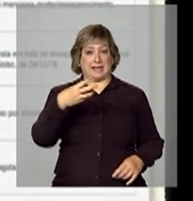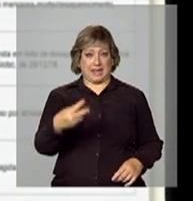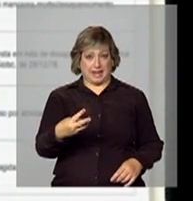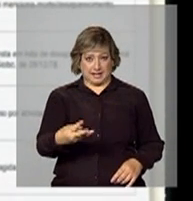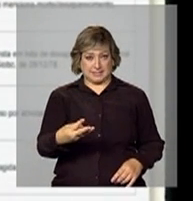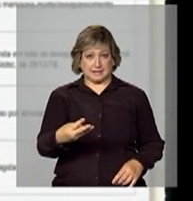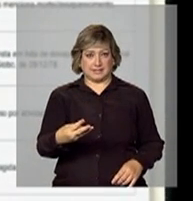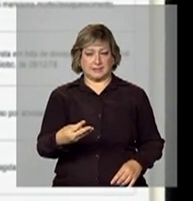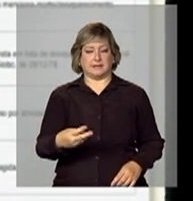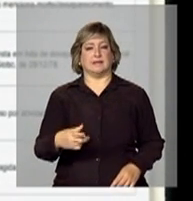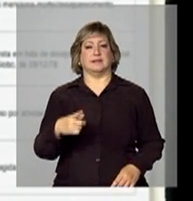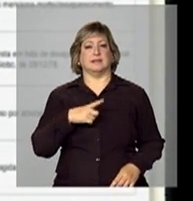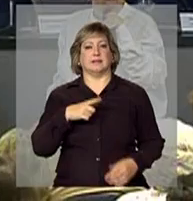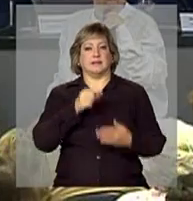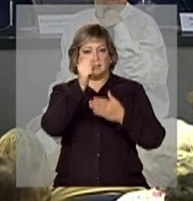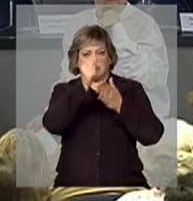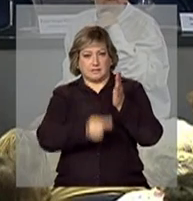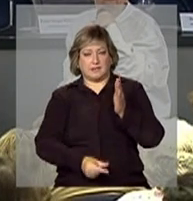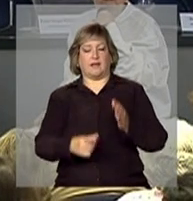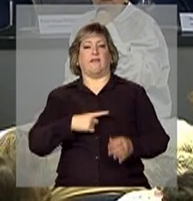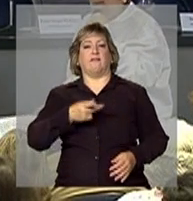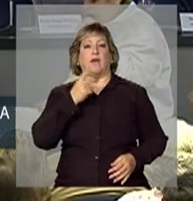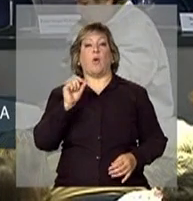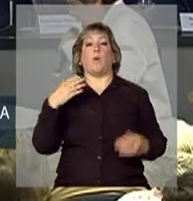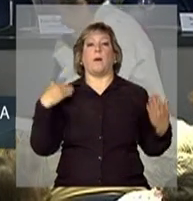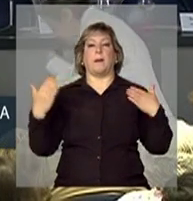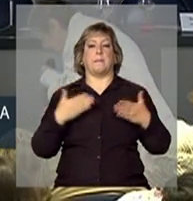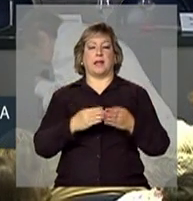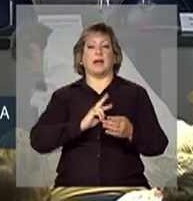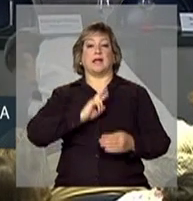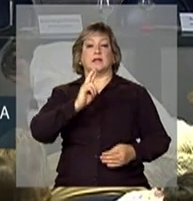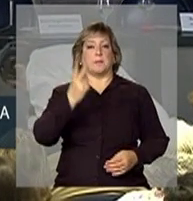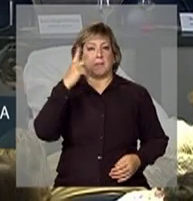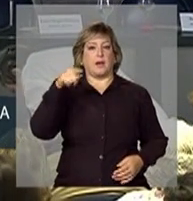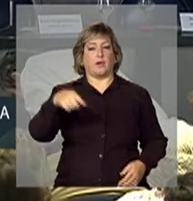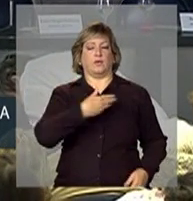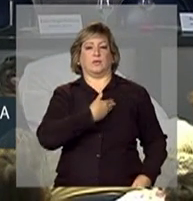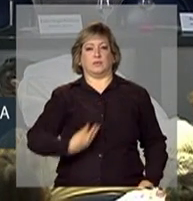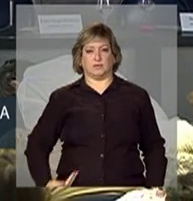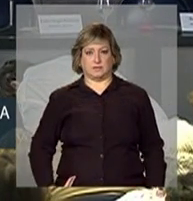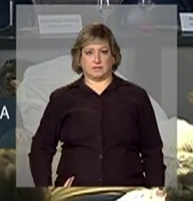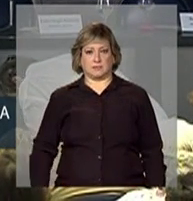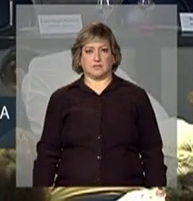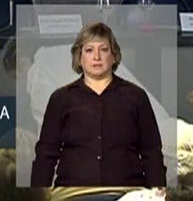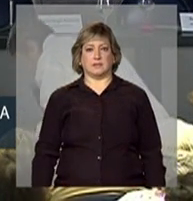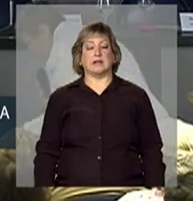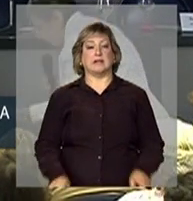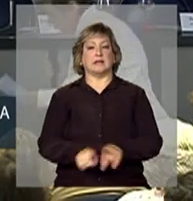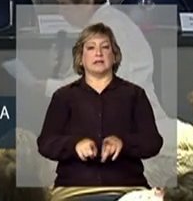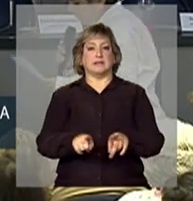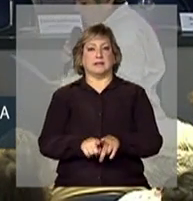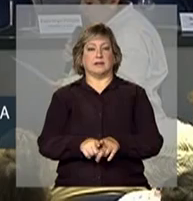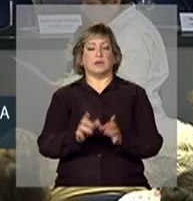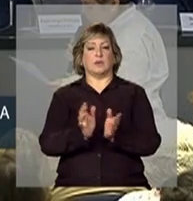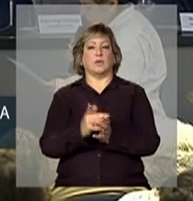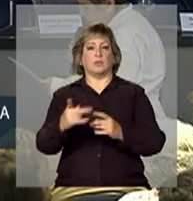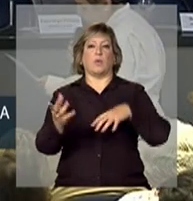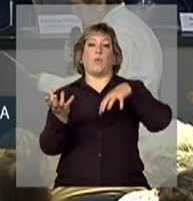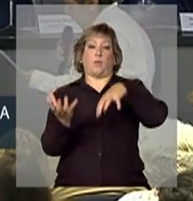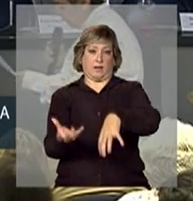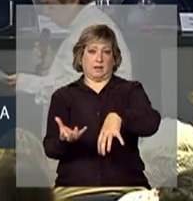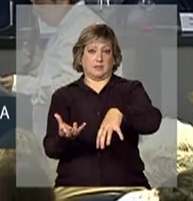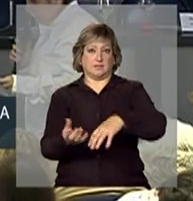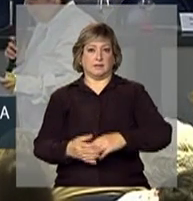1993, a coluna diz o que a Marinha Brasileira respondeu ao Estado e ao governo e ao Congresso